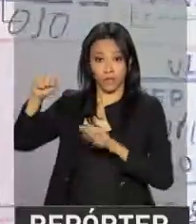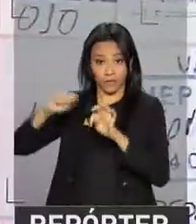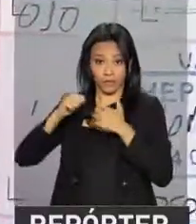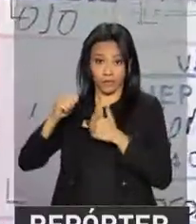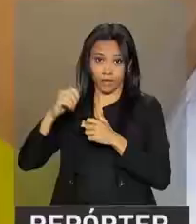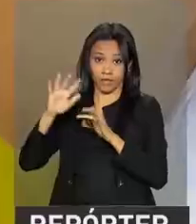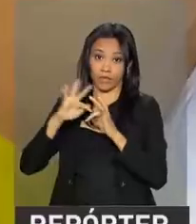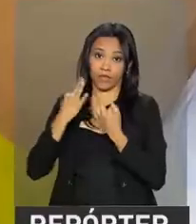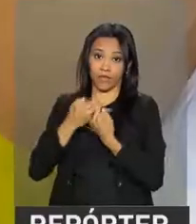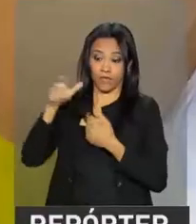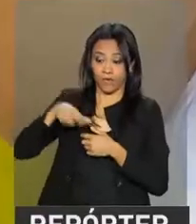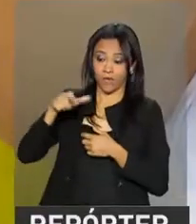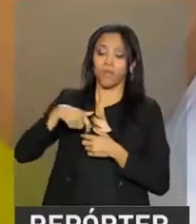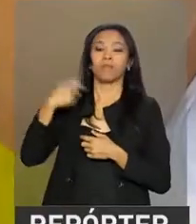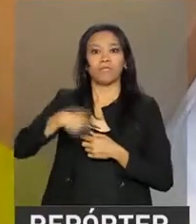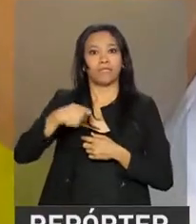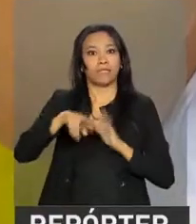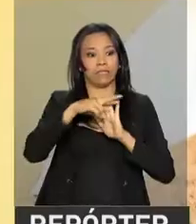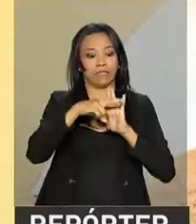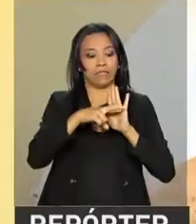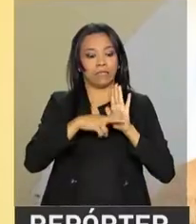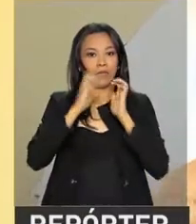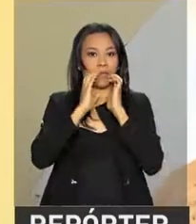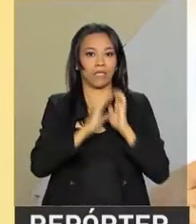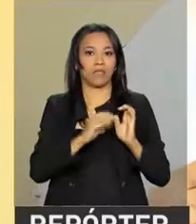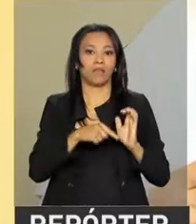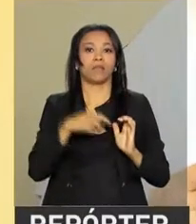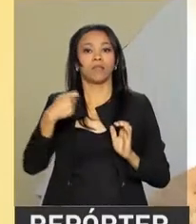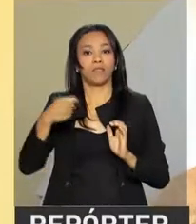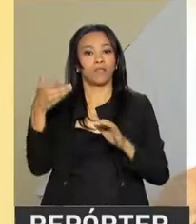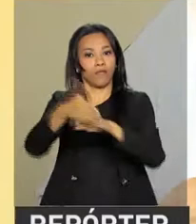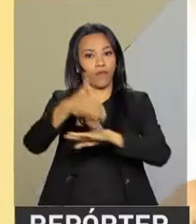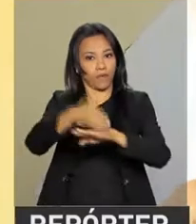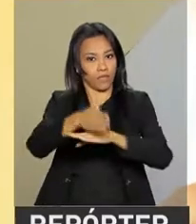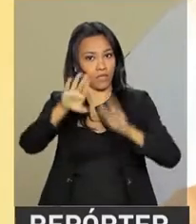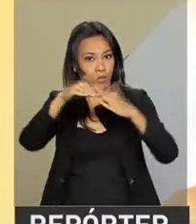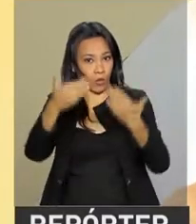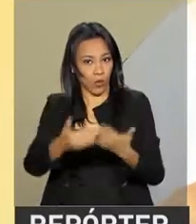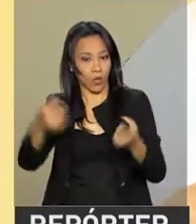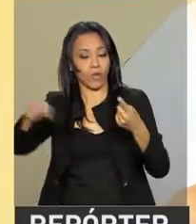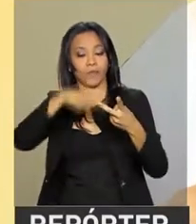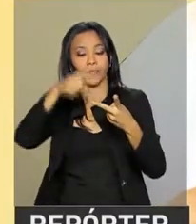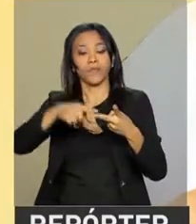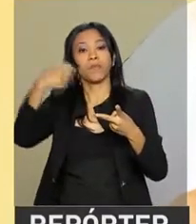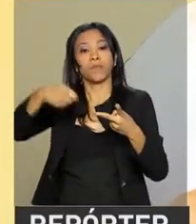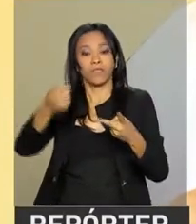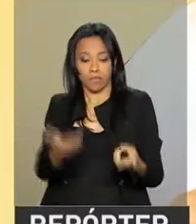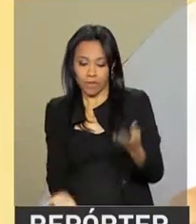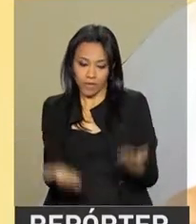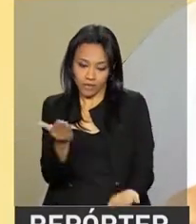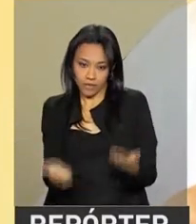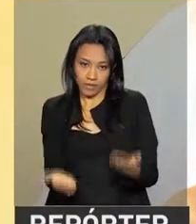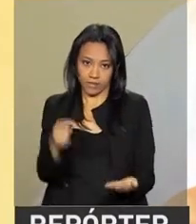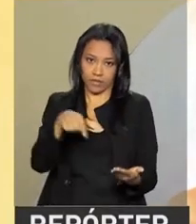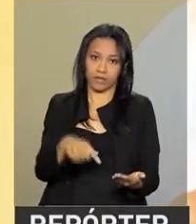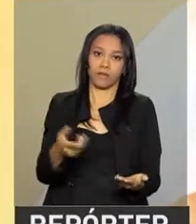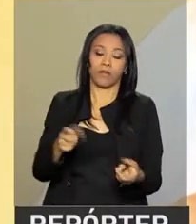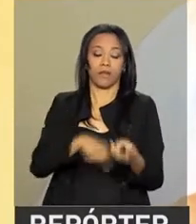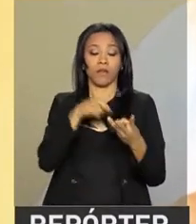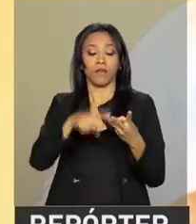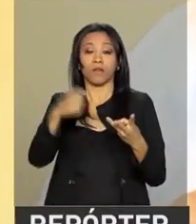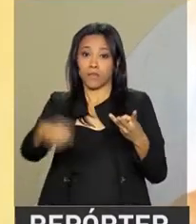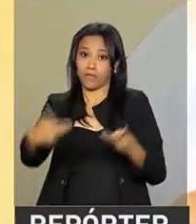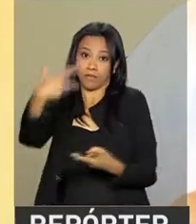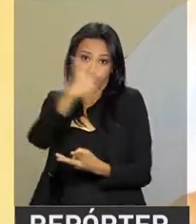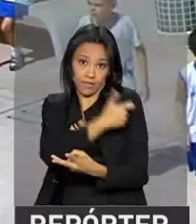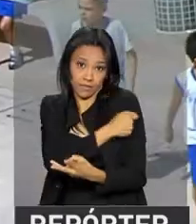sabe que é preciso cumprir algumas exigências têm terceira idade no colégio né tem que fazer a pesagem no posto as vacinas